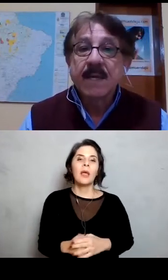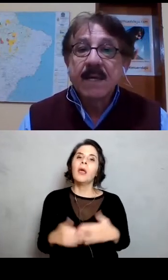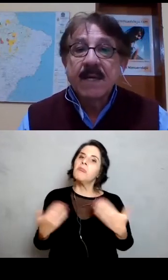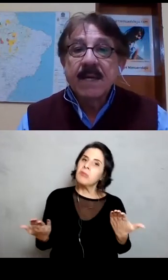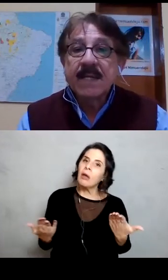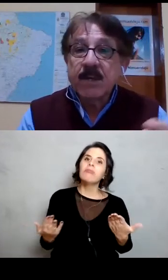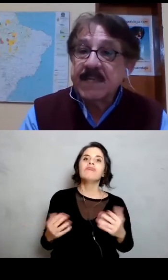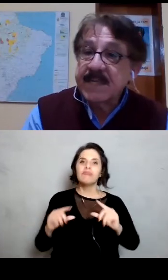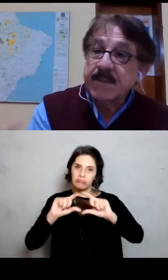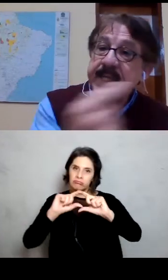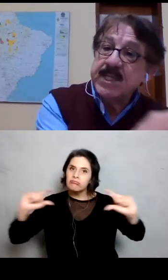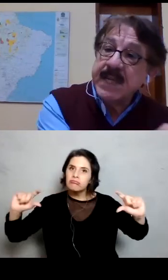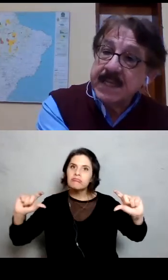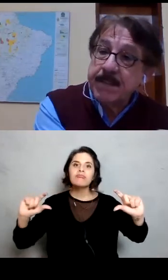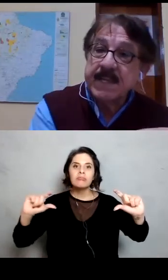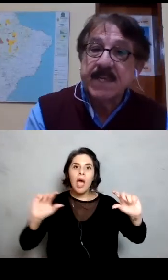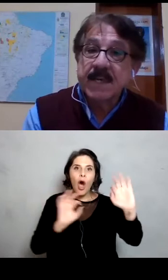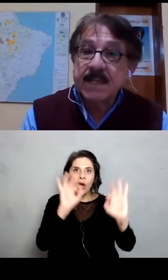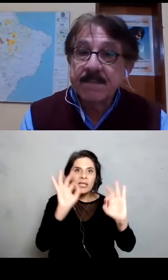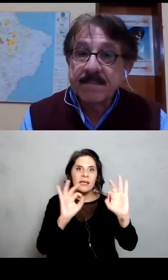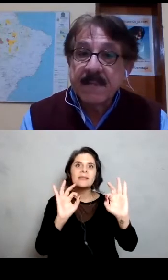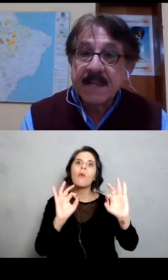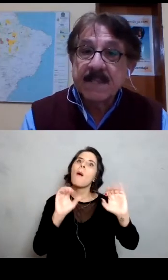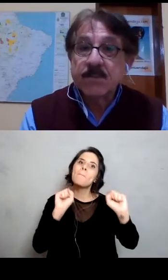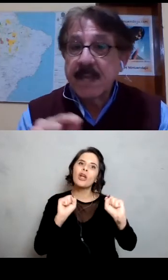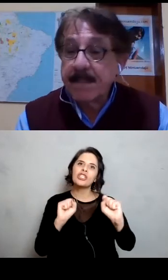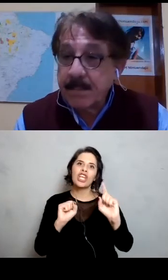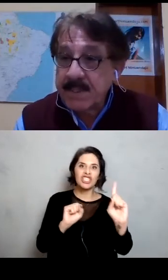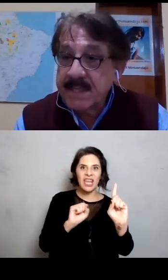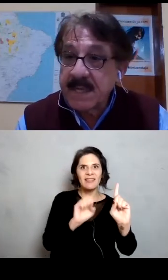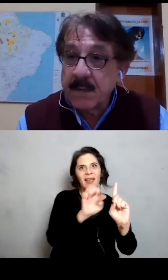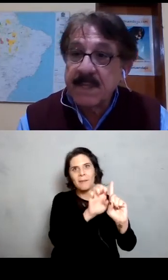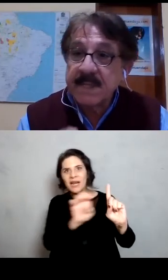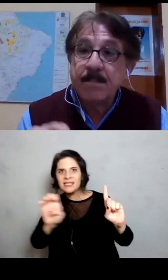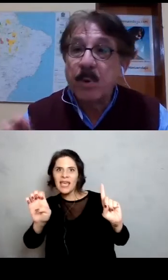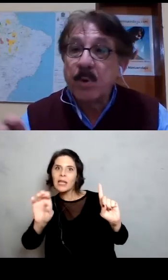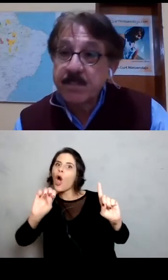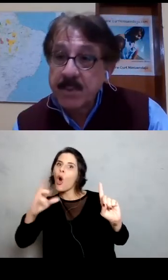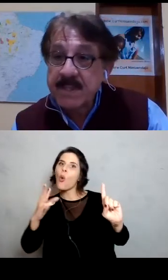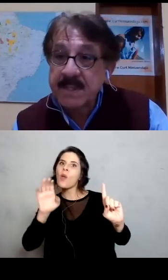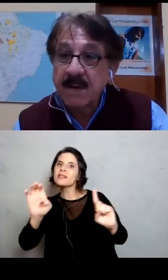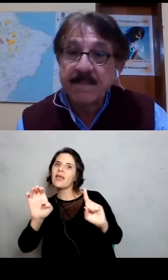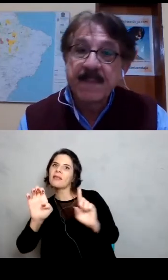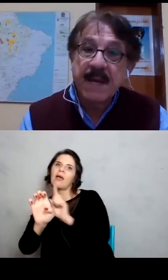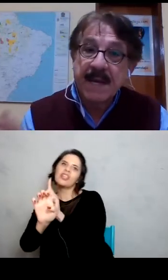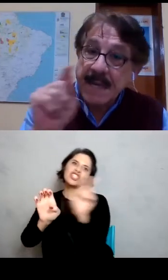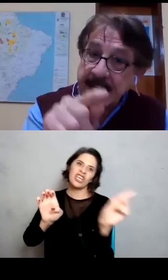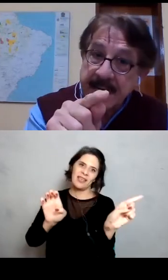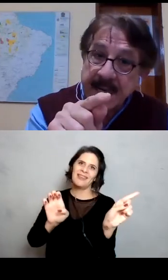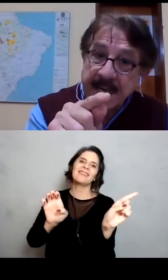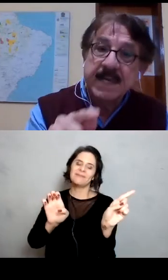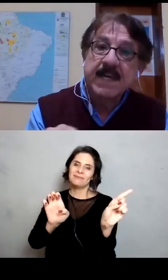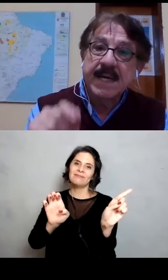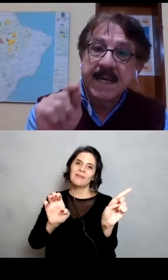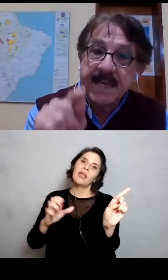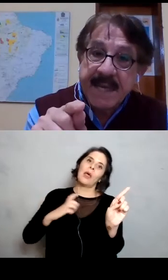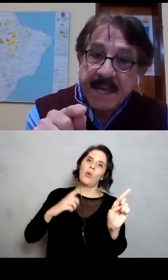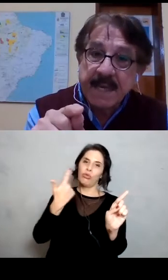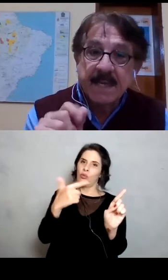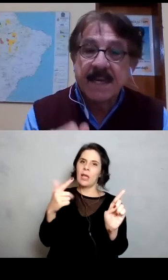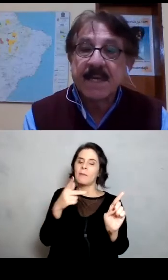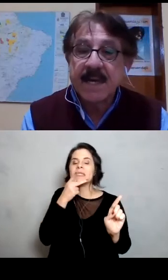elas, essa organização é da direita para a esquerda. Eles não têm preposição, eles têm posposição. Aquele can,